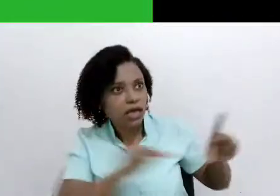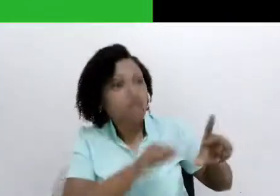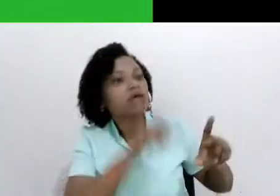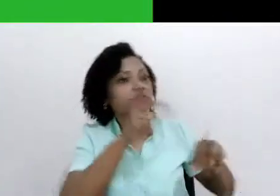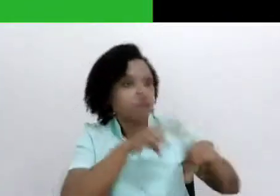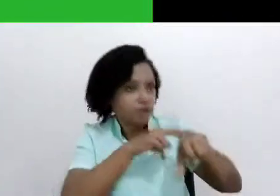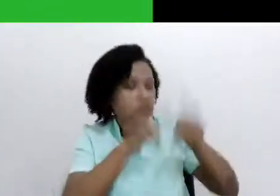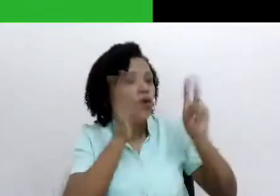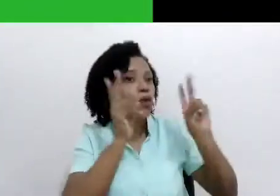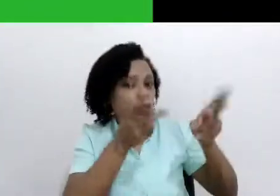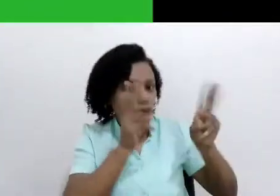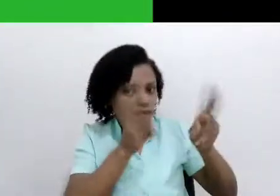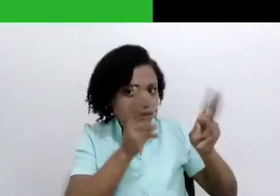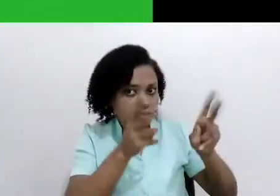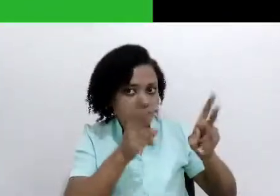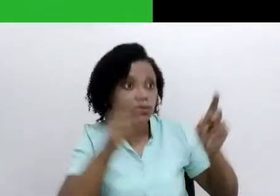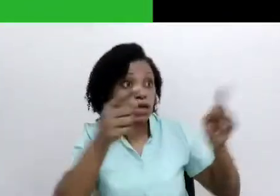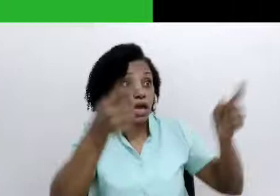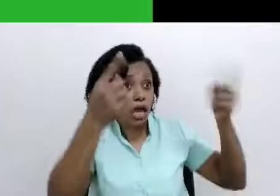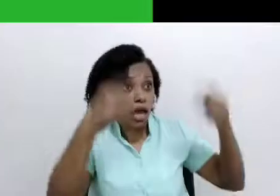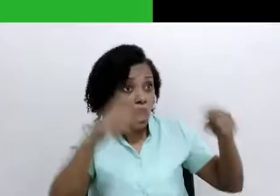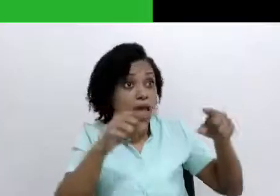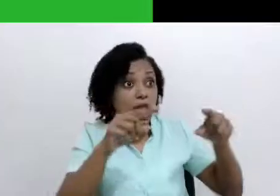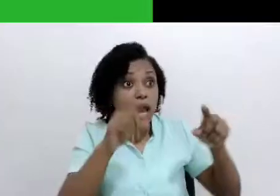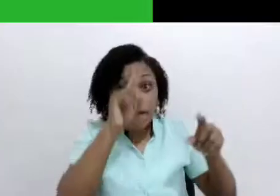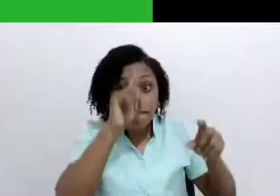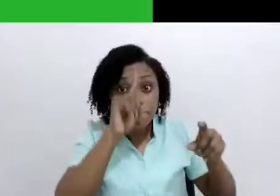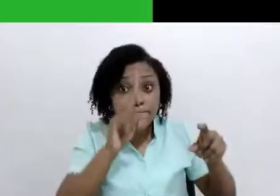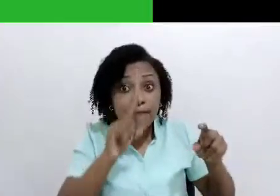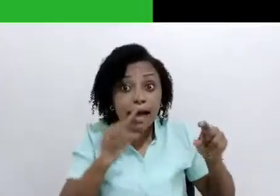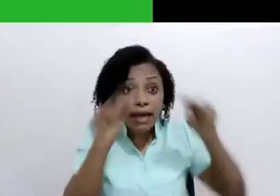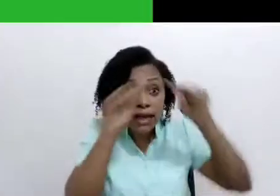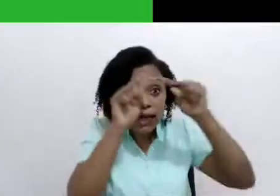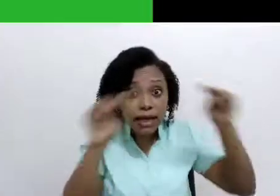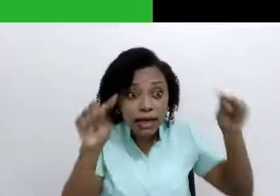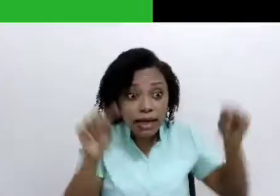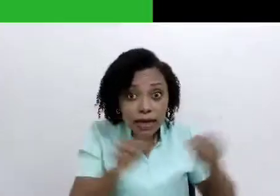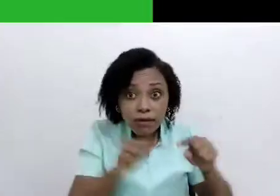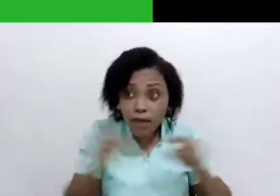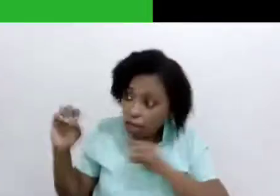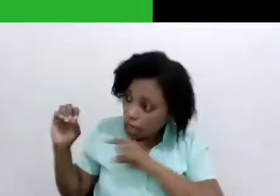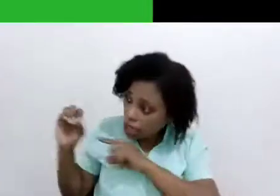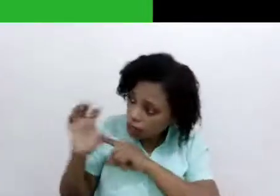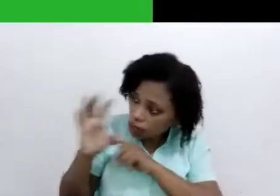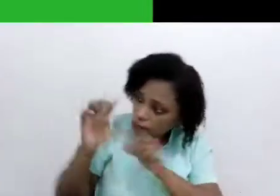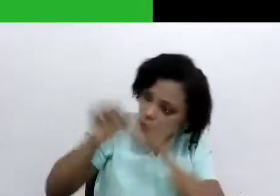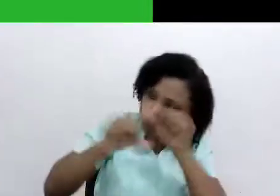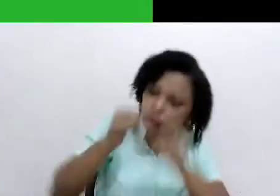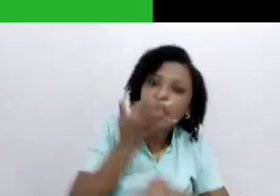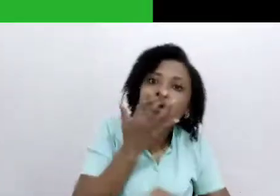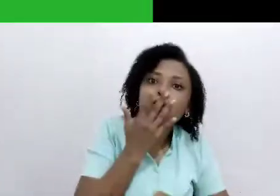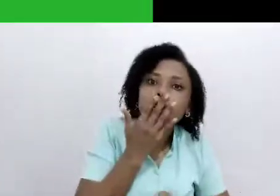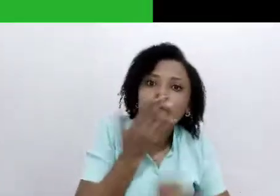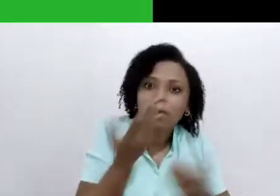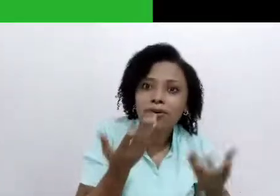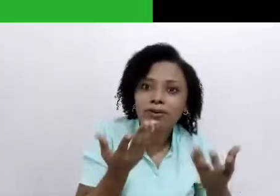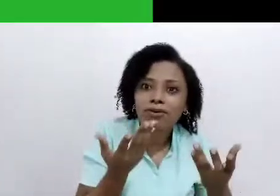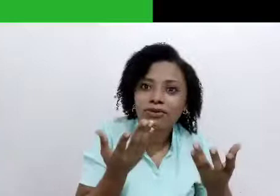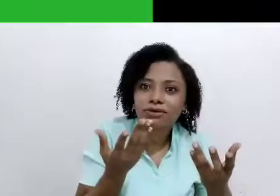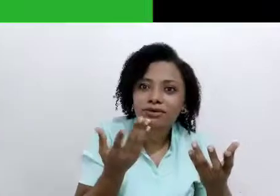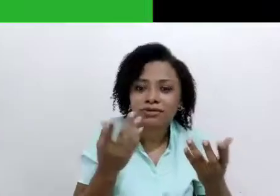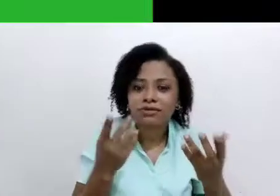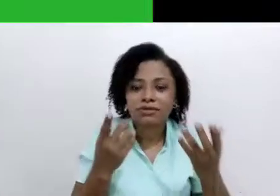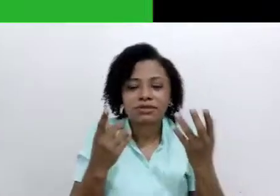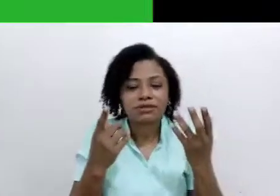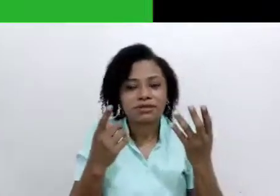só vai ser amarelo se a luz fosse amarela ou se a luz fosse branca. O